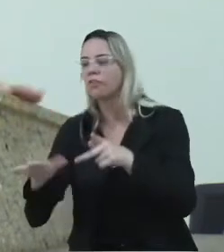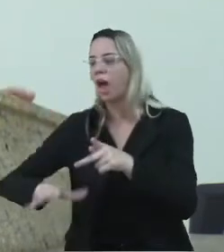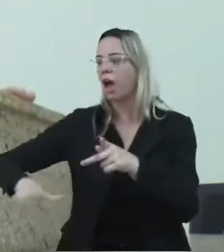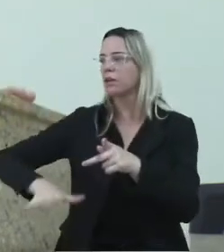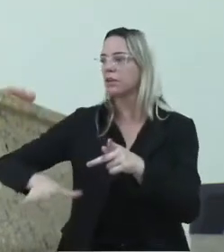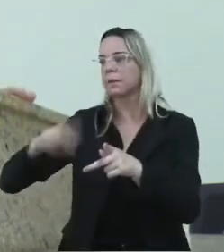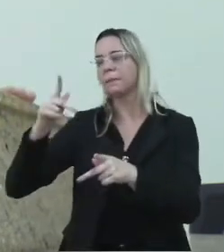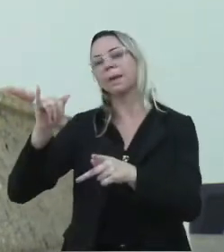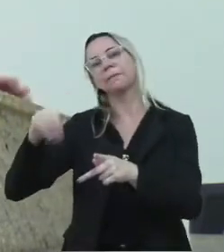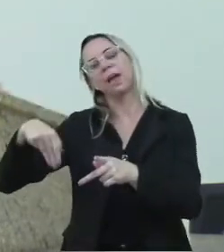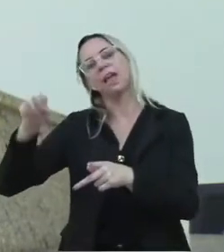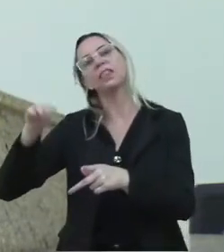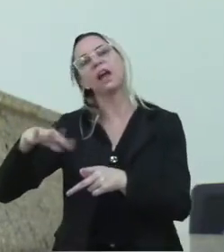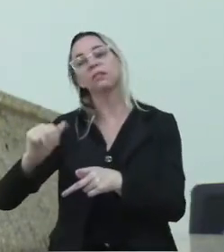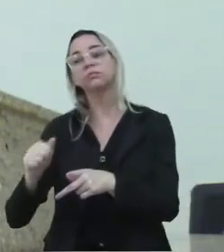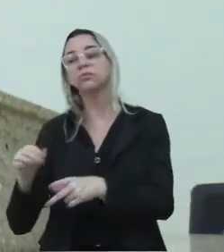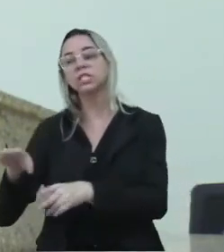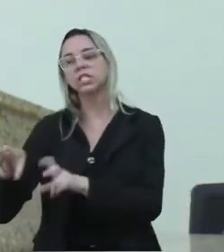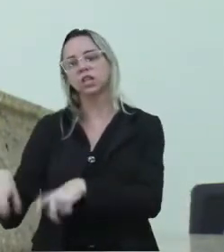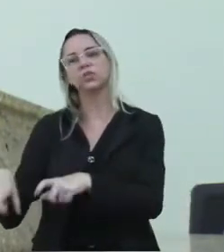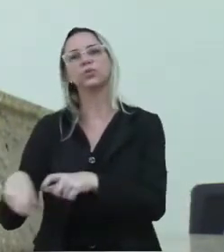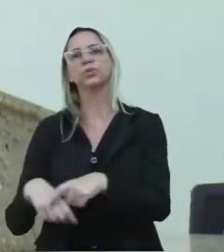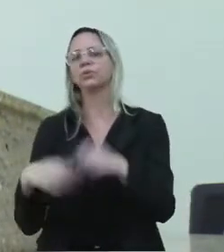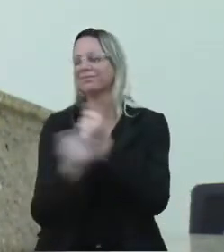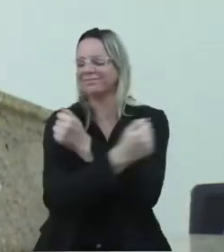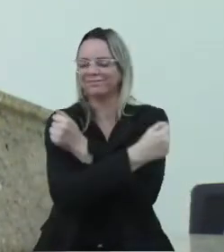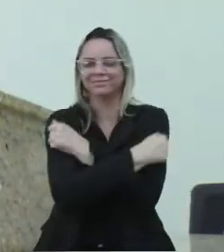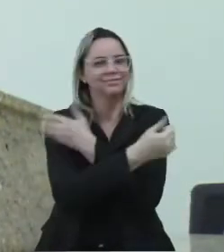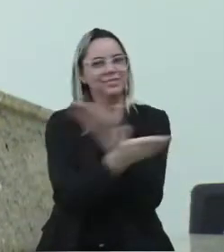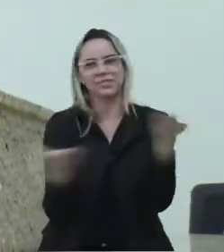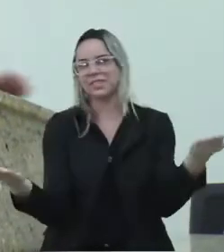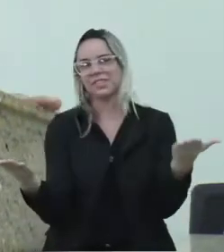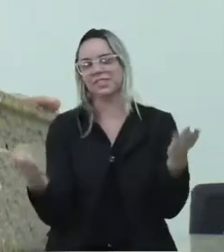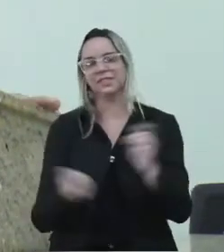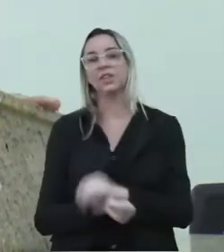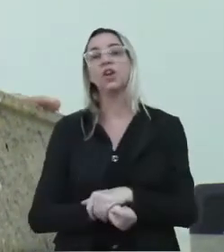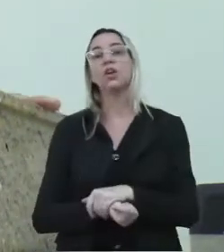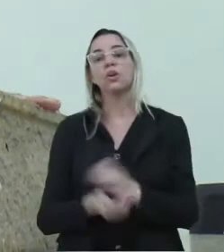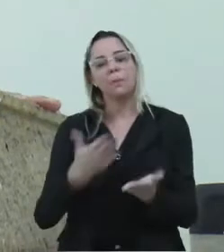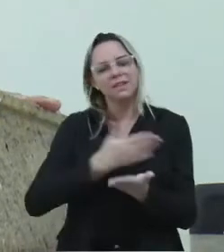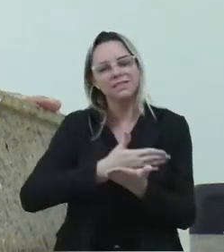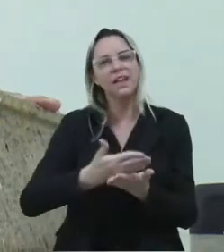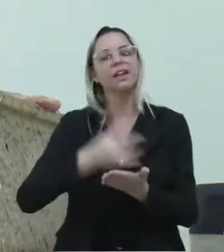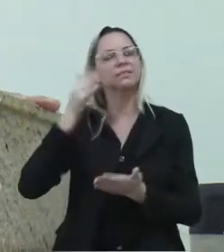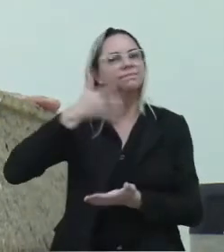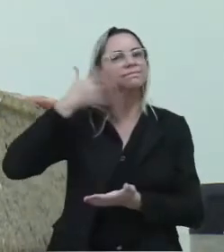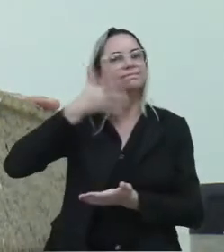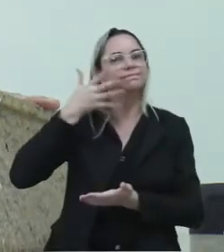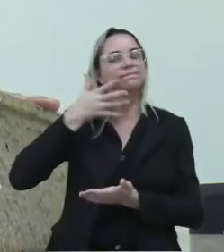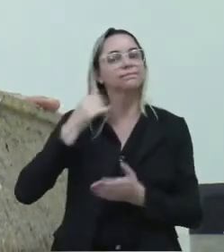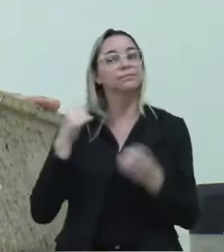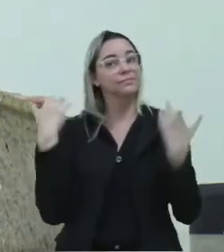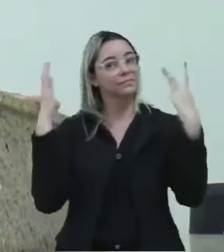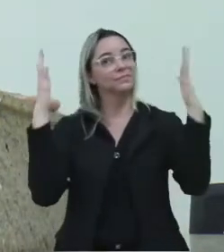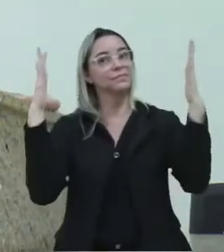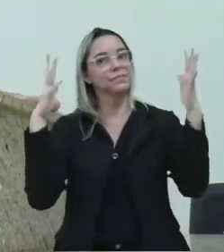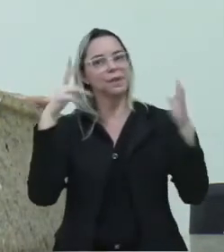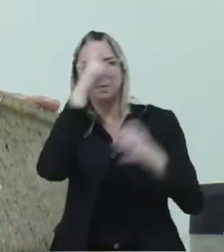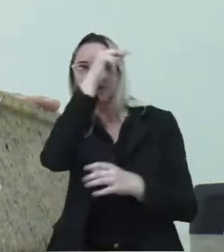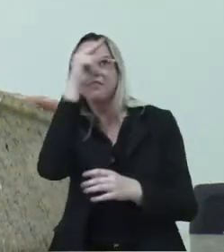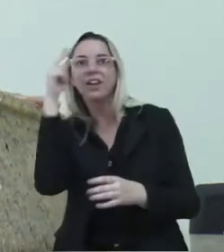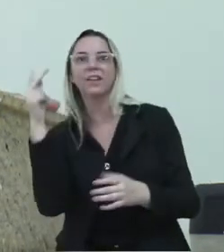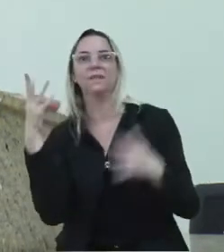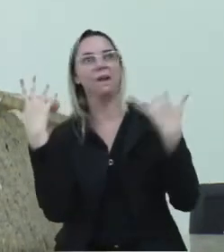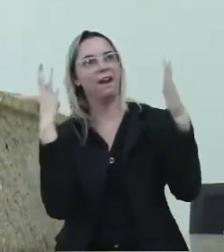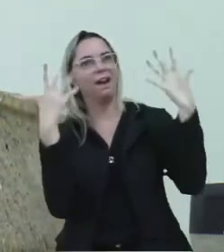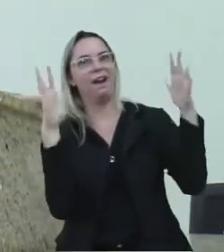escuta. Um abraço a todos vocês. Quero iniciar minha fala, né, parabenizando o prefeito